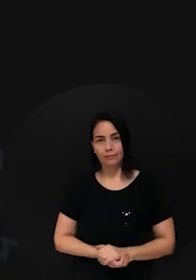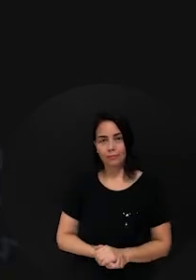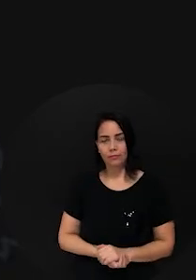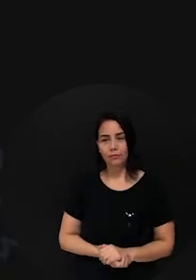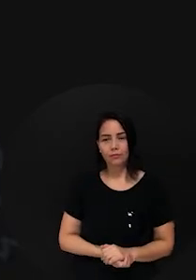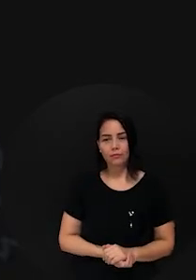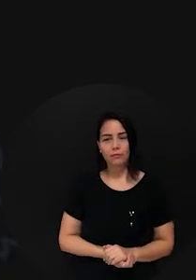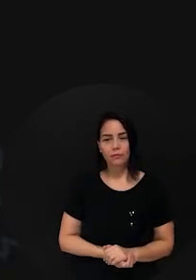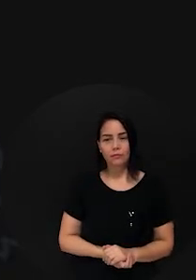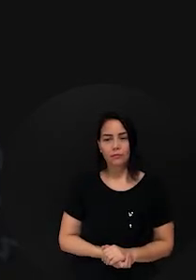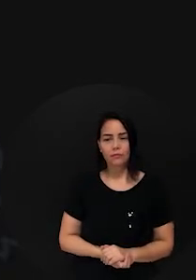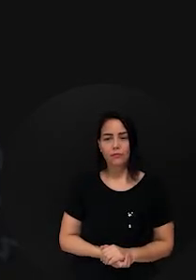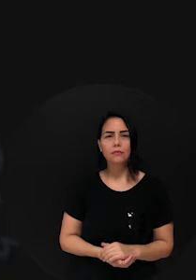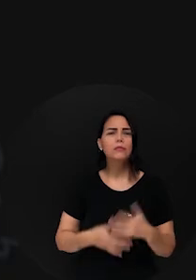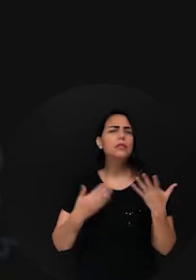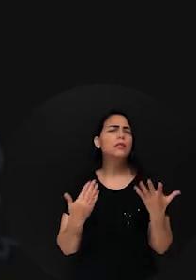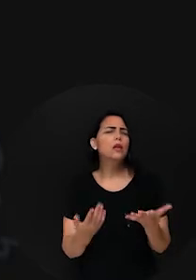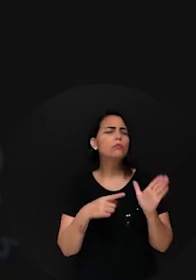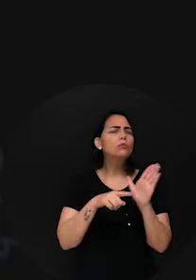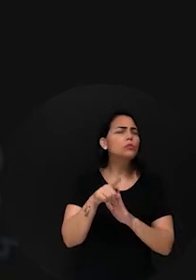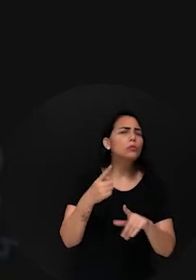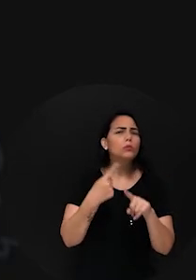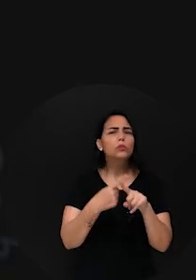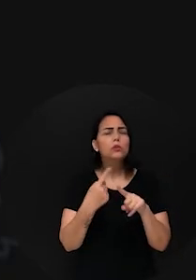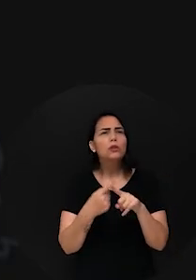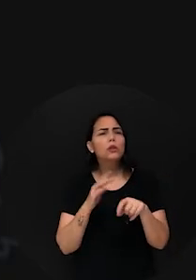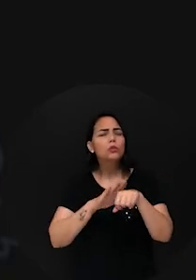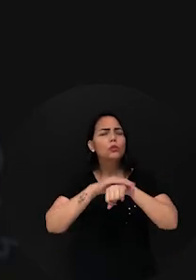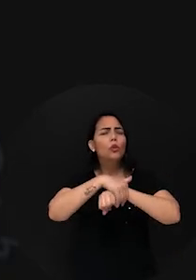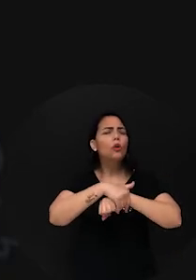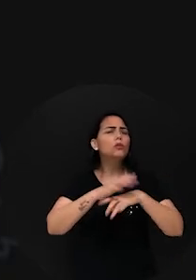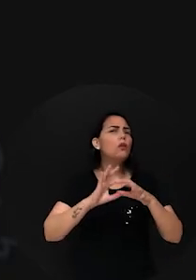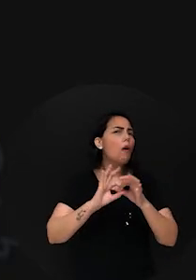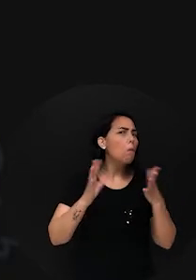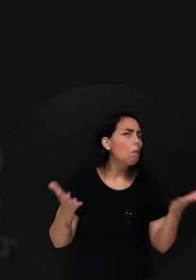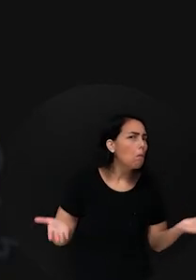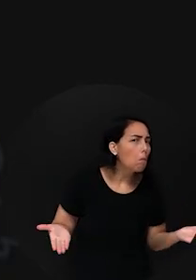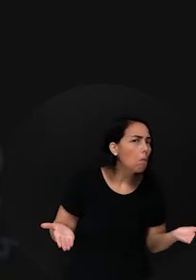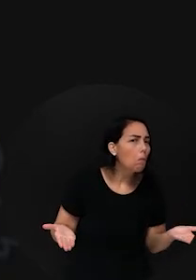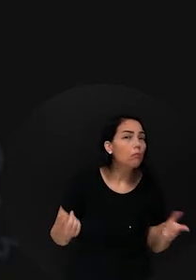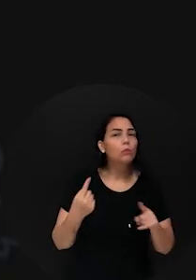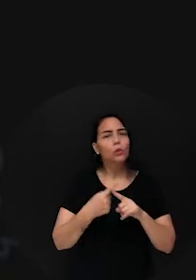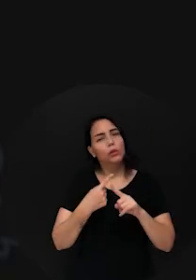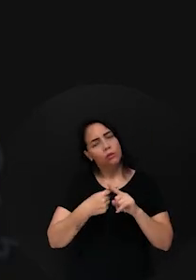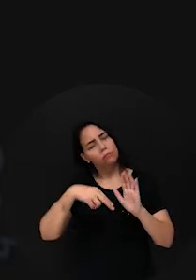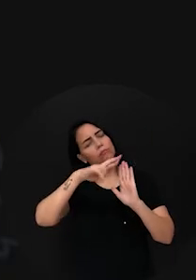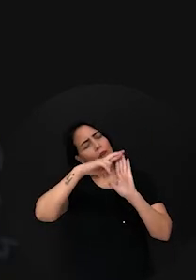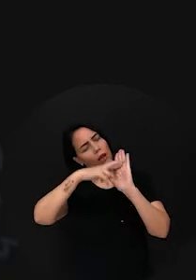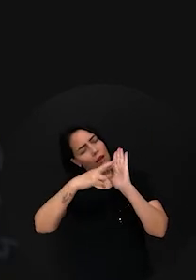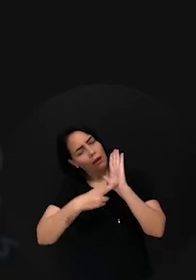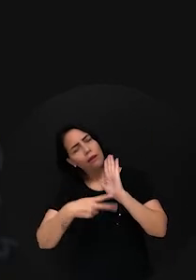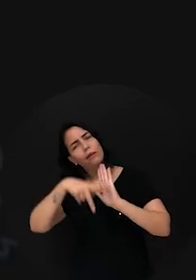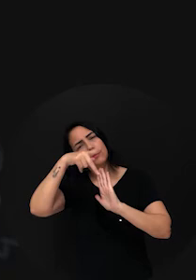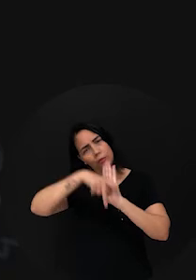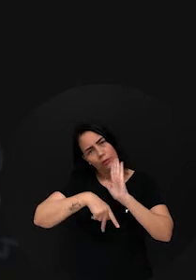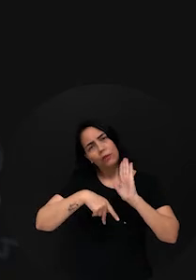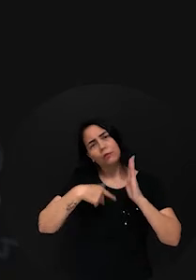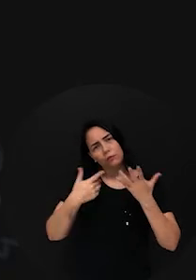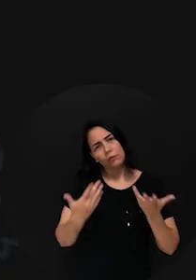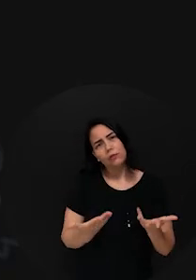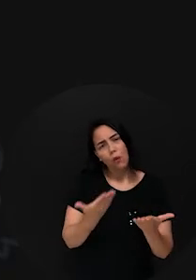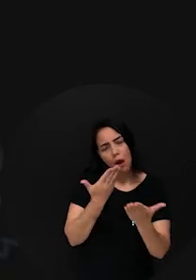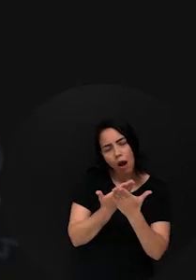Por que não tem mais horários à noite? É uma questão de normativa aí do projeto, né? Então, as